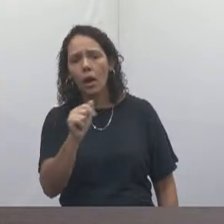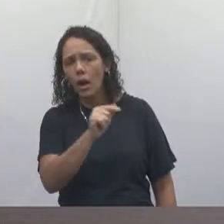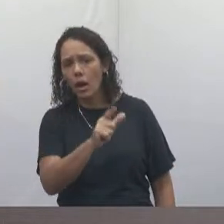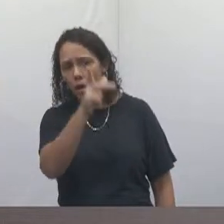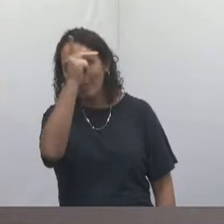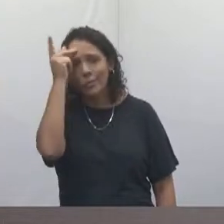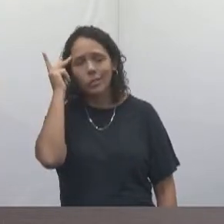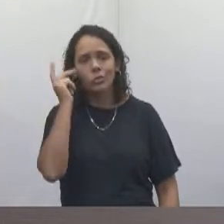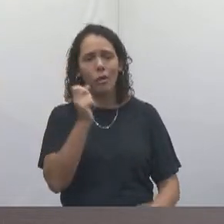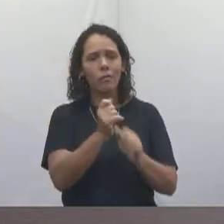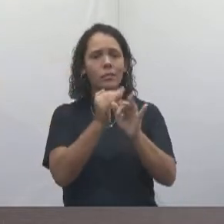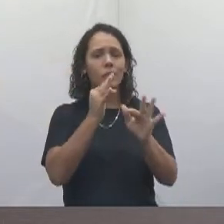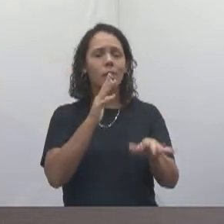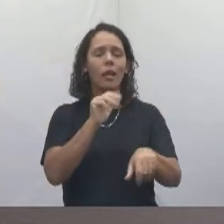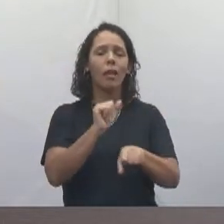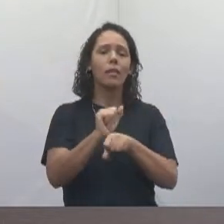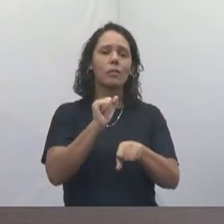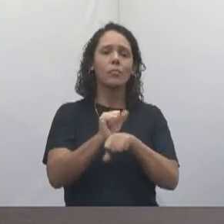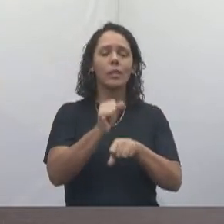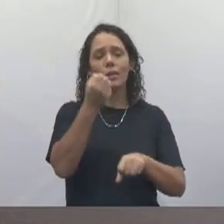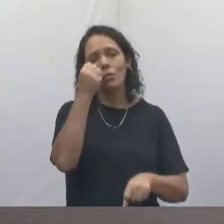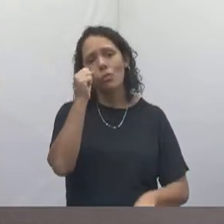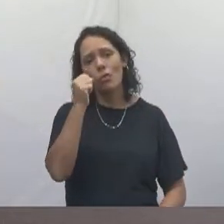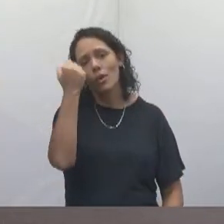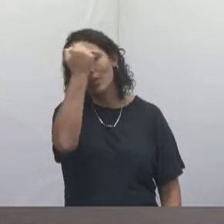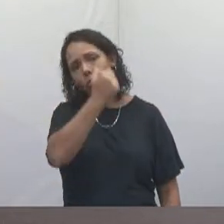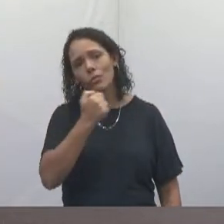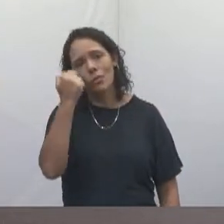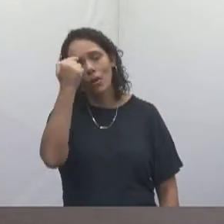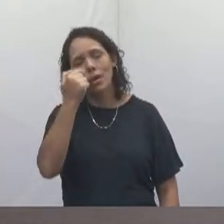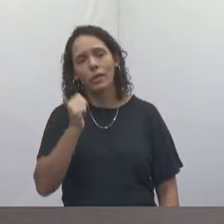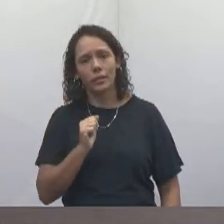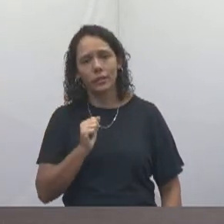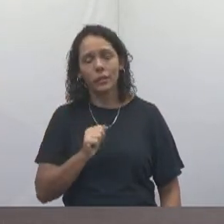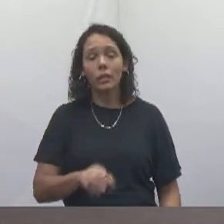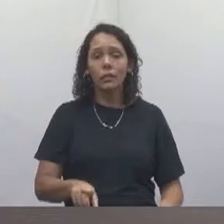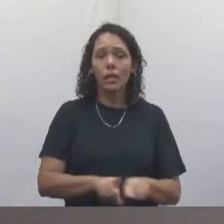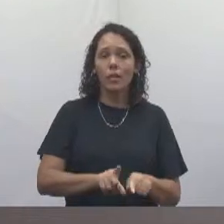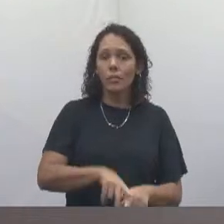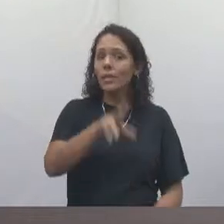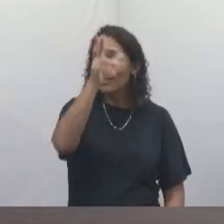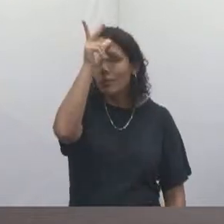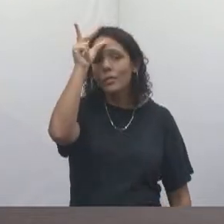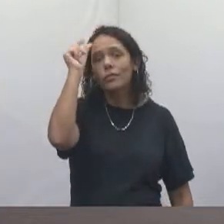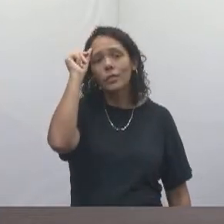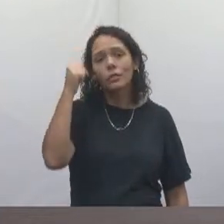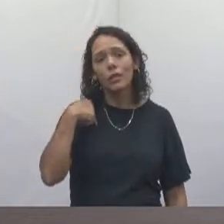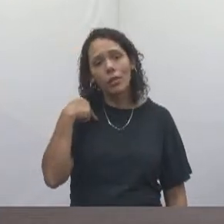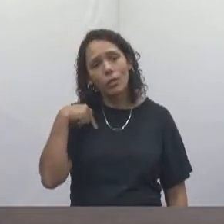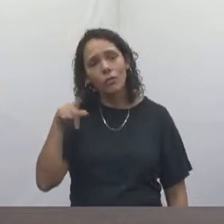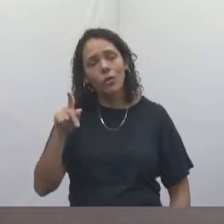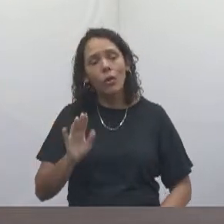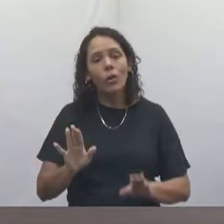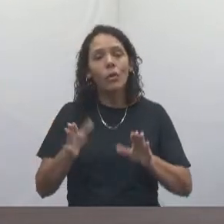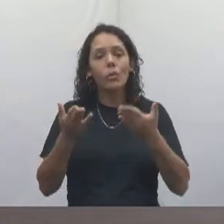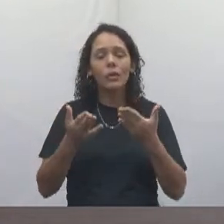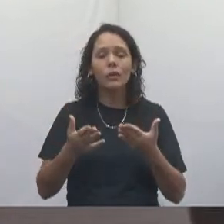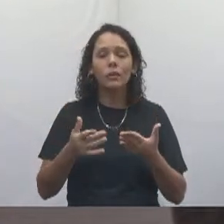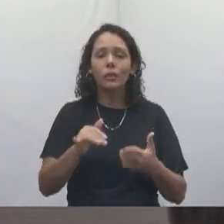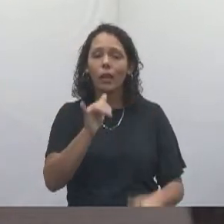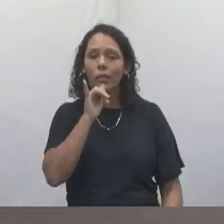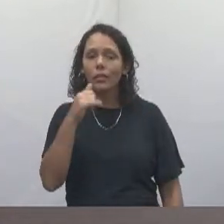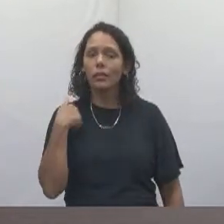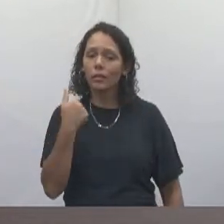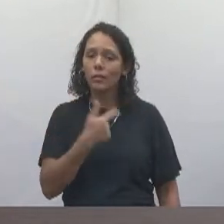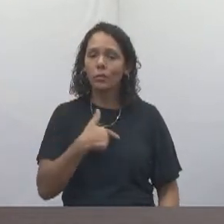atendimento. Eu vou aparecer perante a prefeitura quando, por exemplo, a gente recebe aqui, e rotineiramente, todos